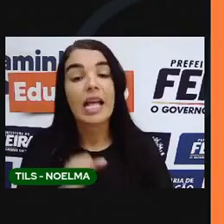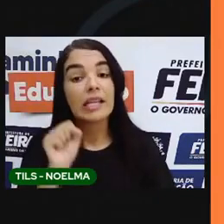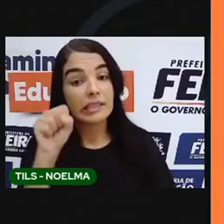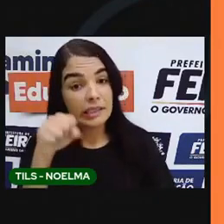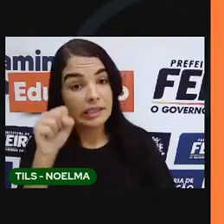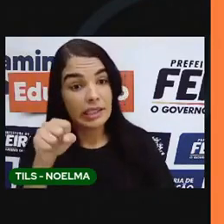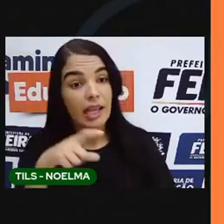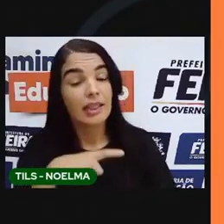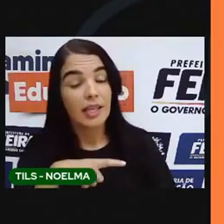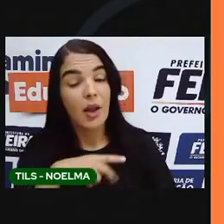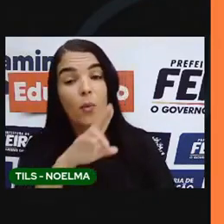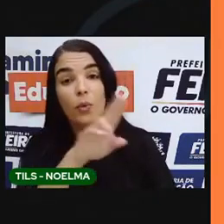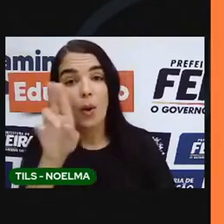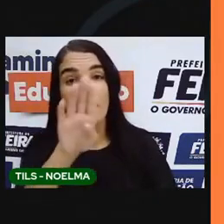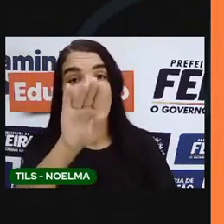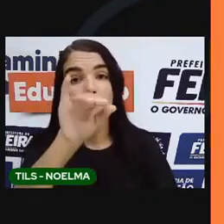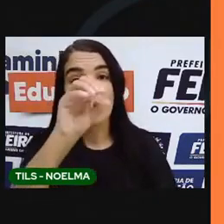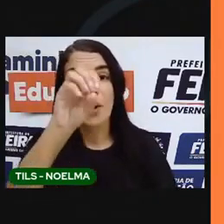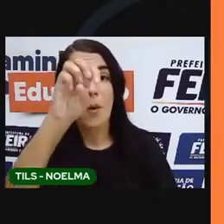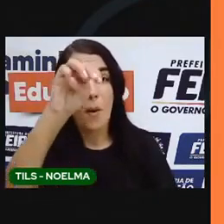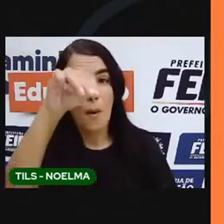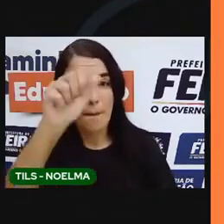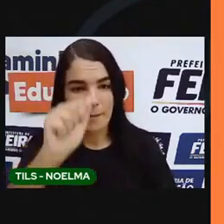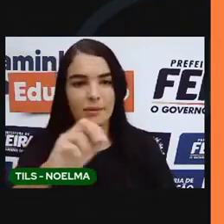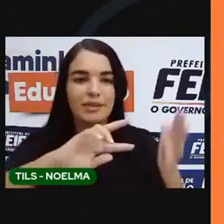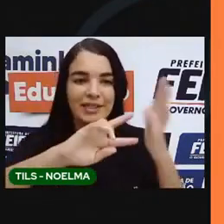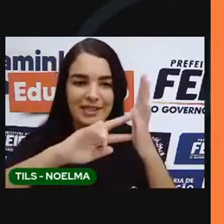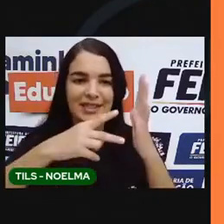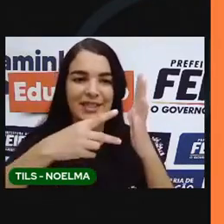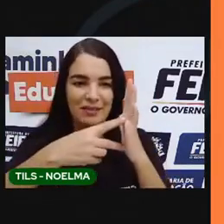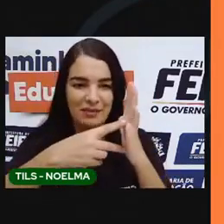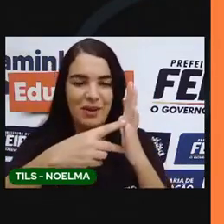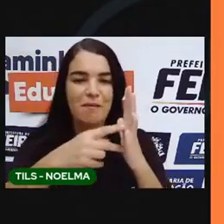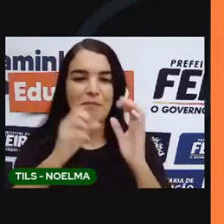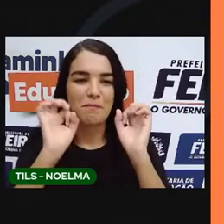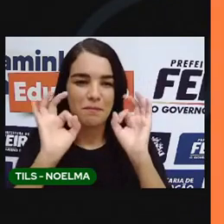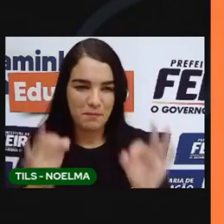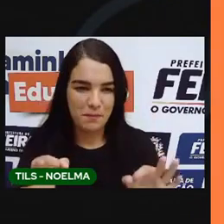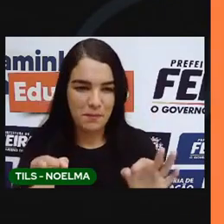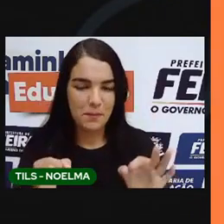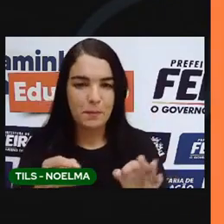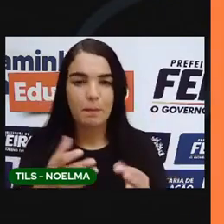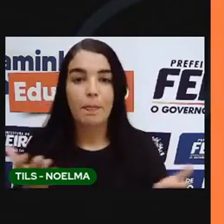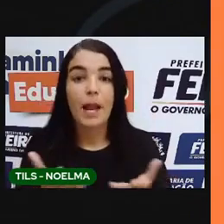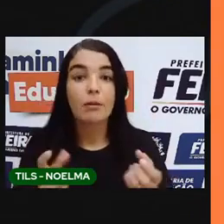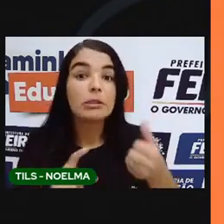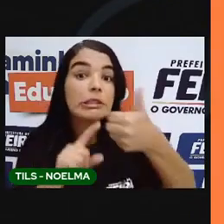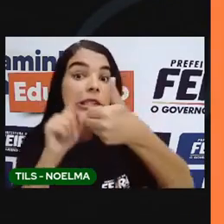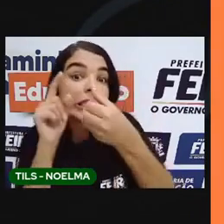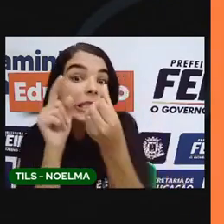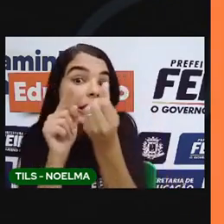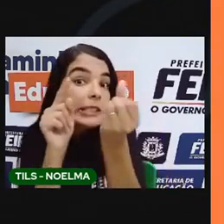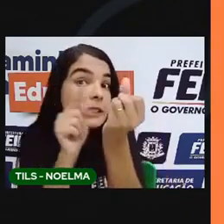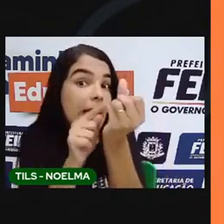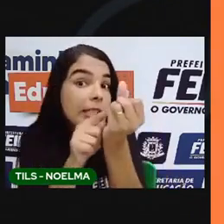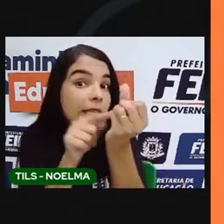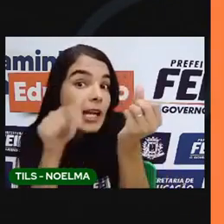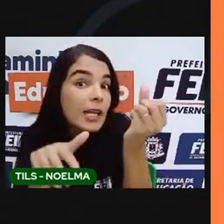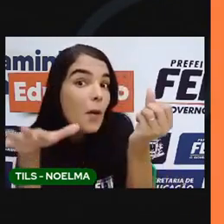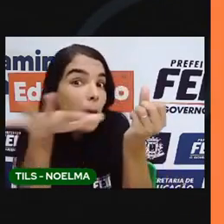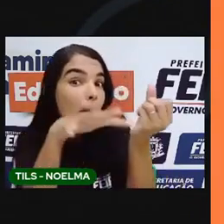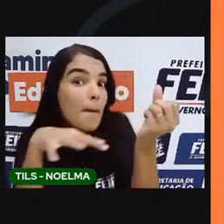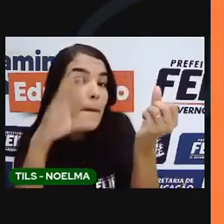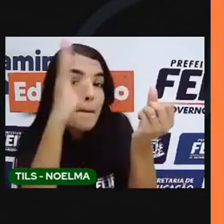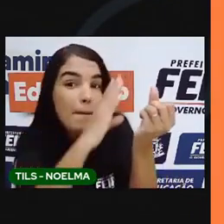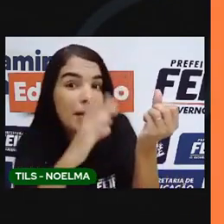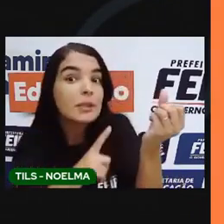que é bioma. E nós vamos estudar os 6 biomas que nós temos no Brasil. Que